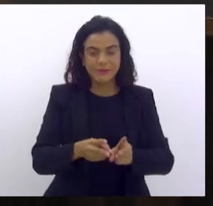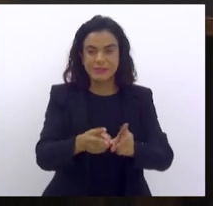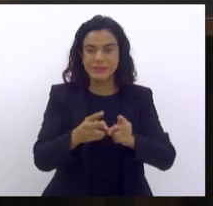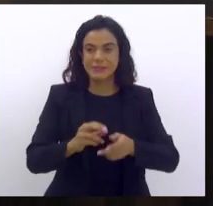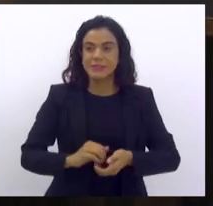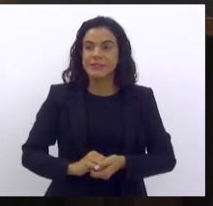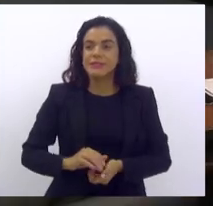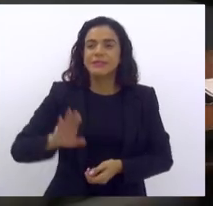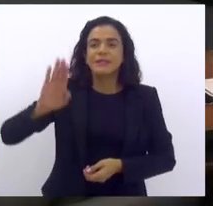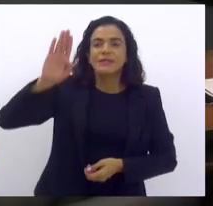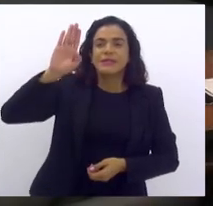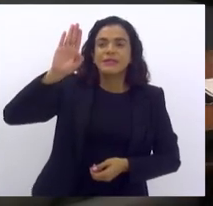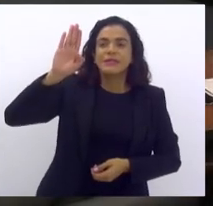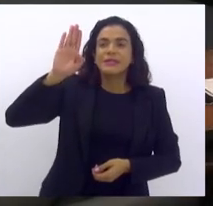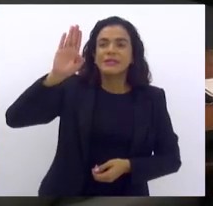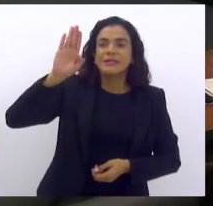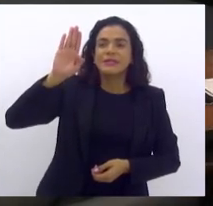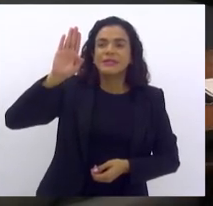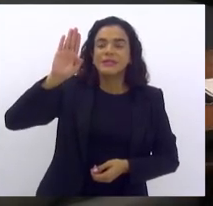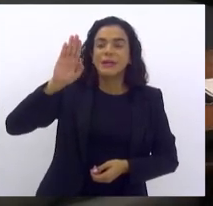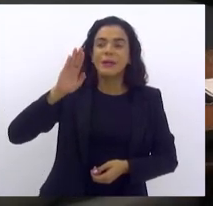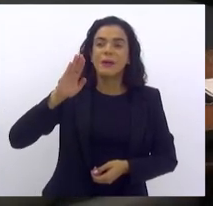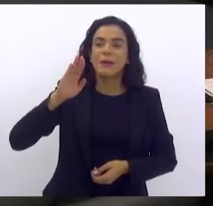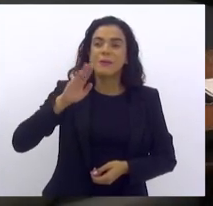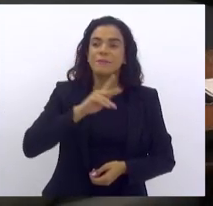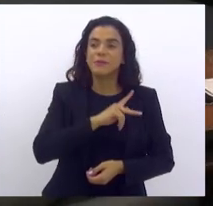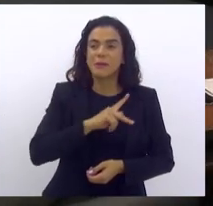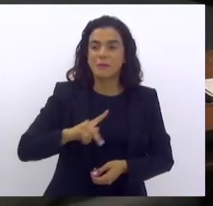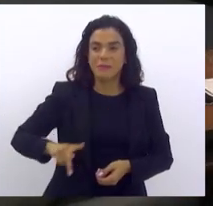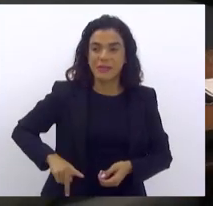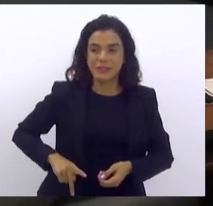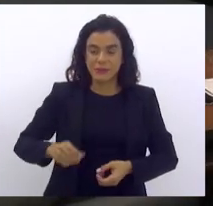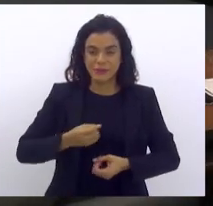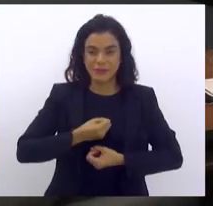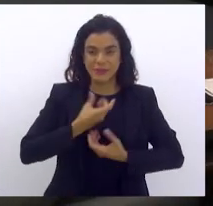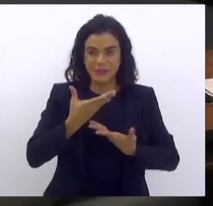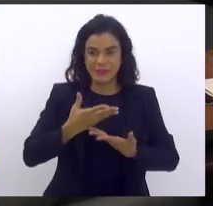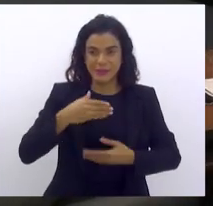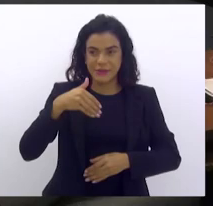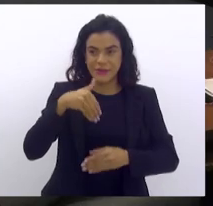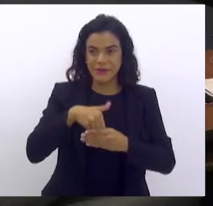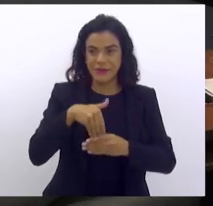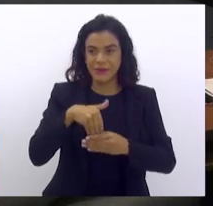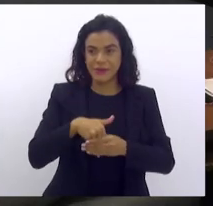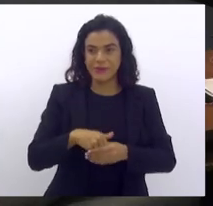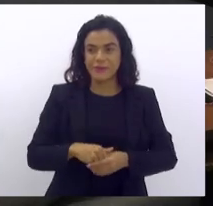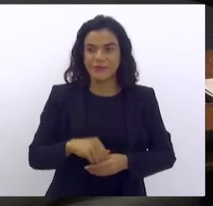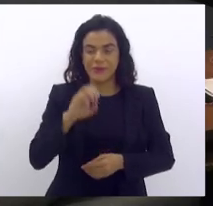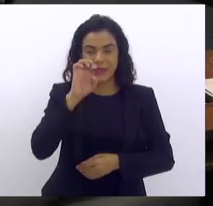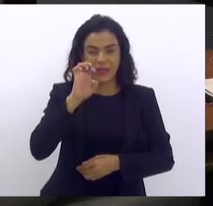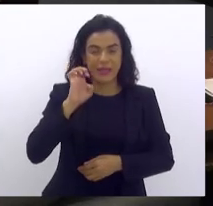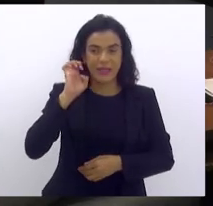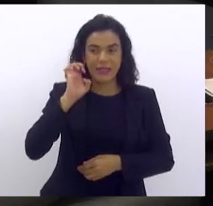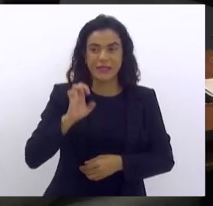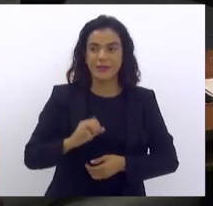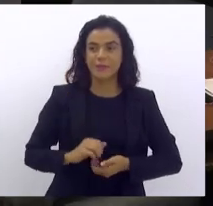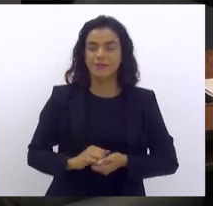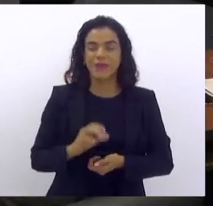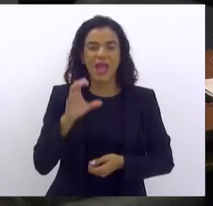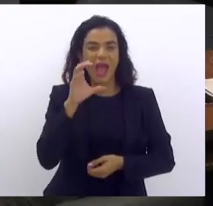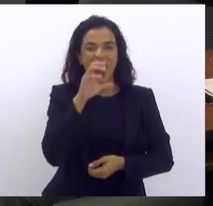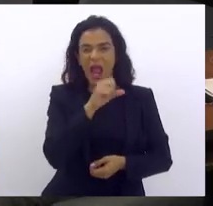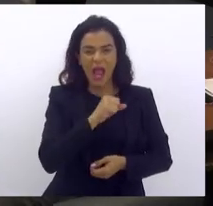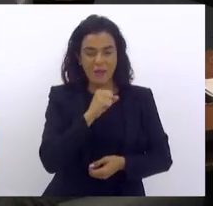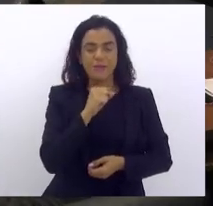Presidente, declaração de voto, presidente. Declaração de voto aqui, nossa Érica Takimoto, nossa nobre deputada.